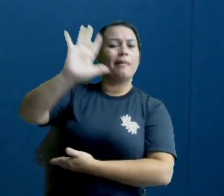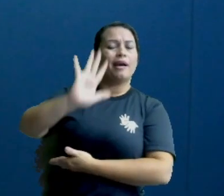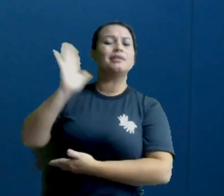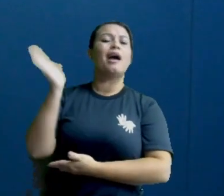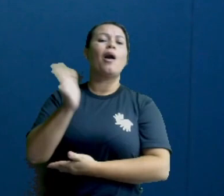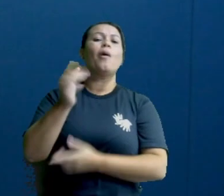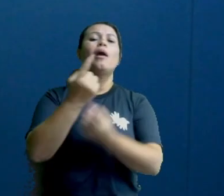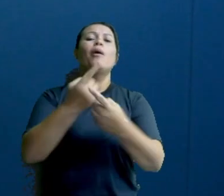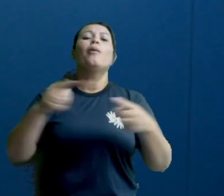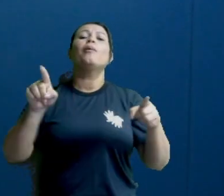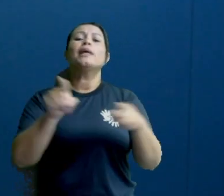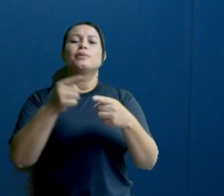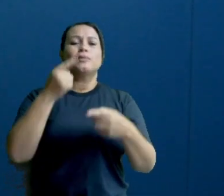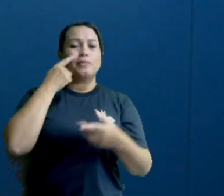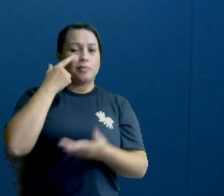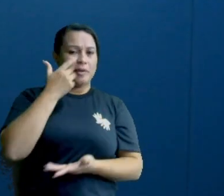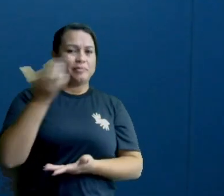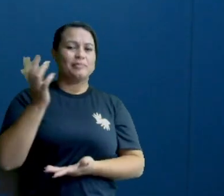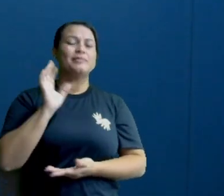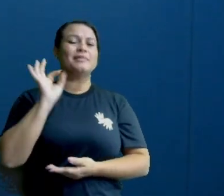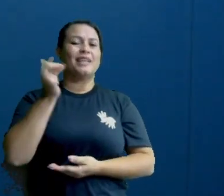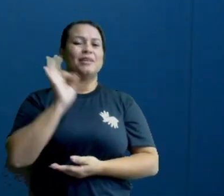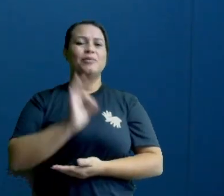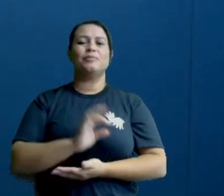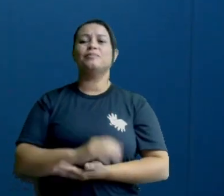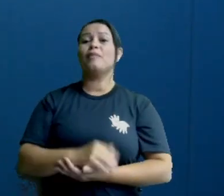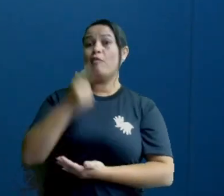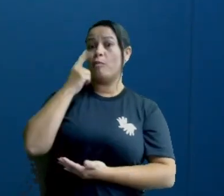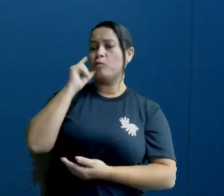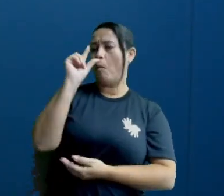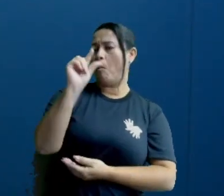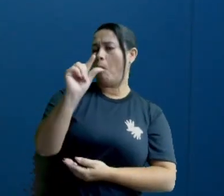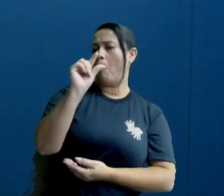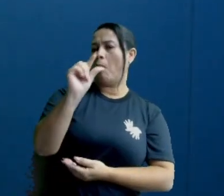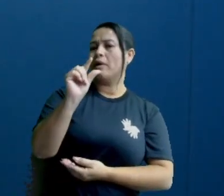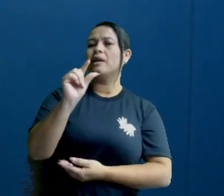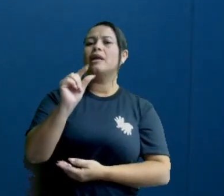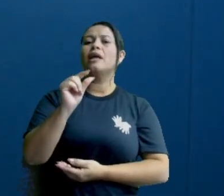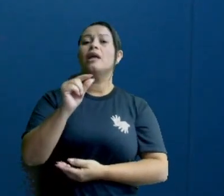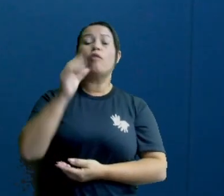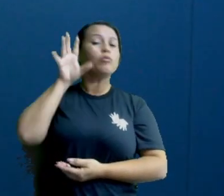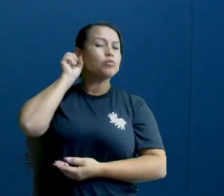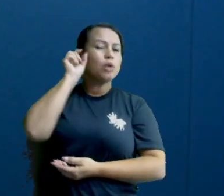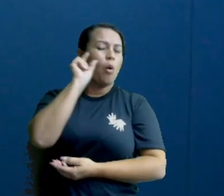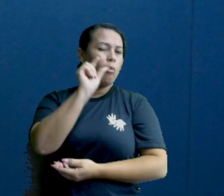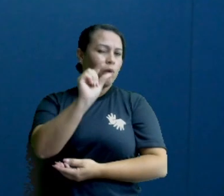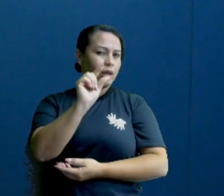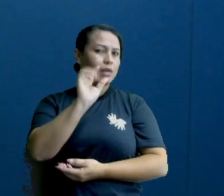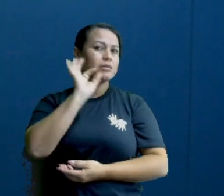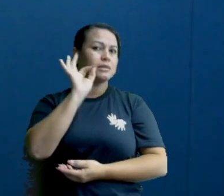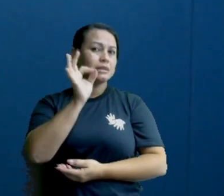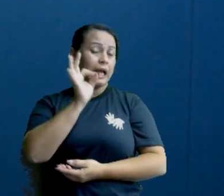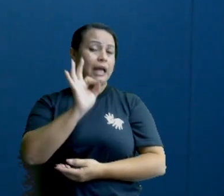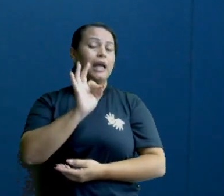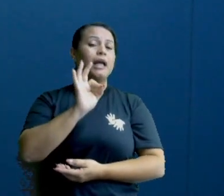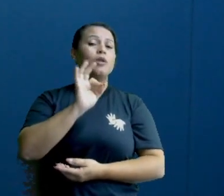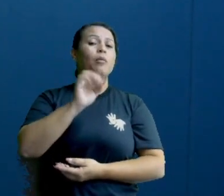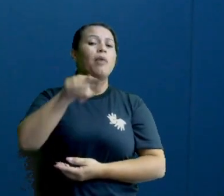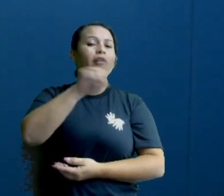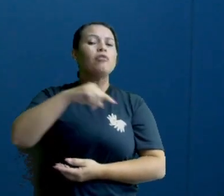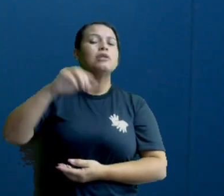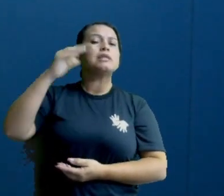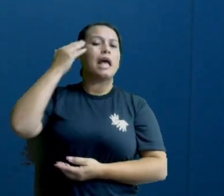E agora nós vamos ver o hino, tá? Vamos ver um pouquinho. Primeiro nós vamos escutar o hino, tá? Para